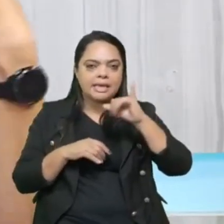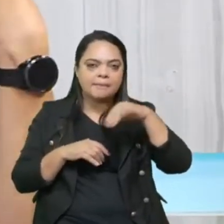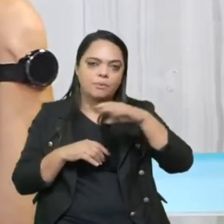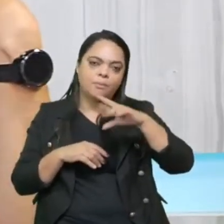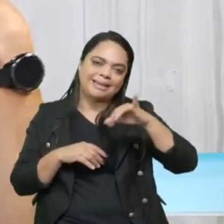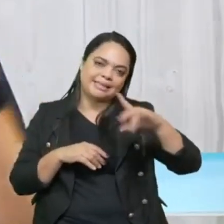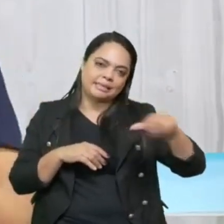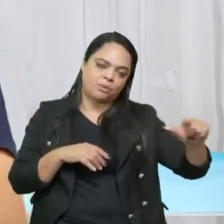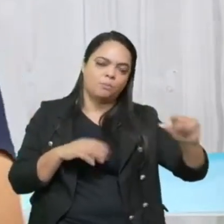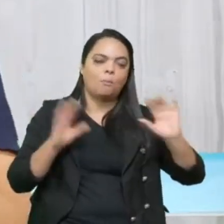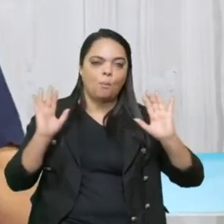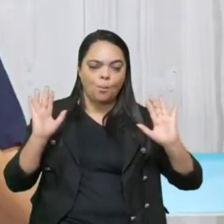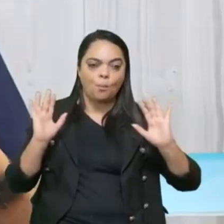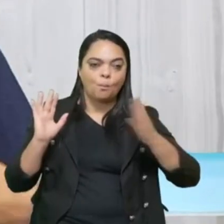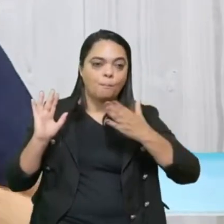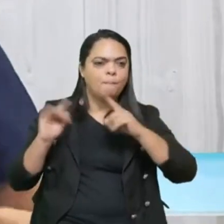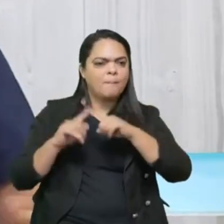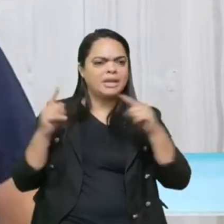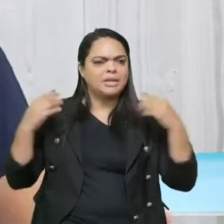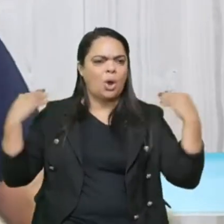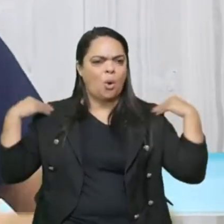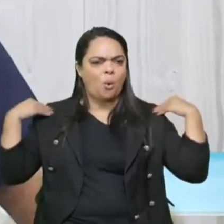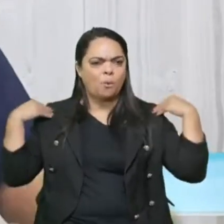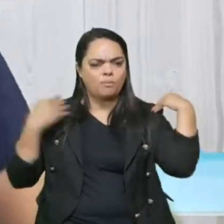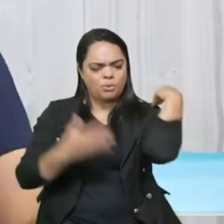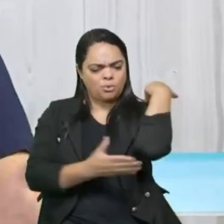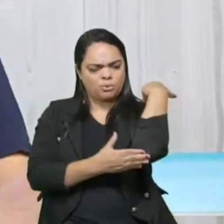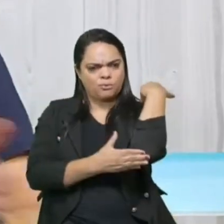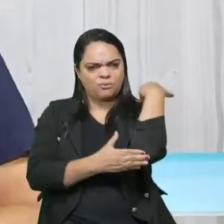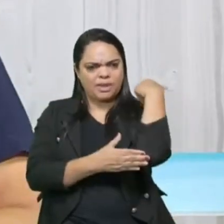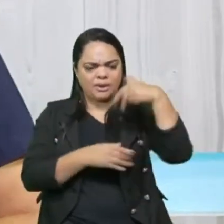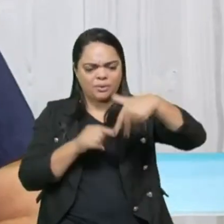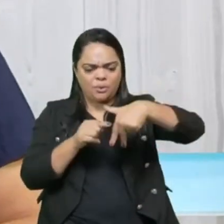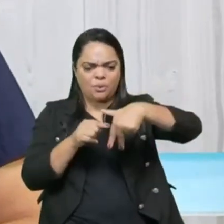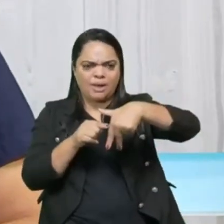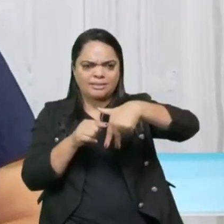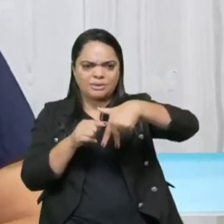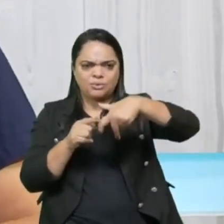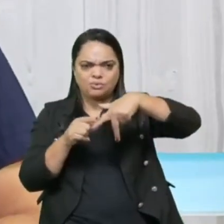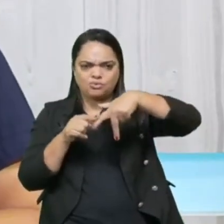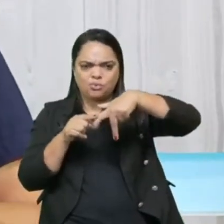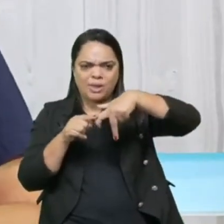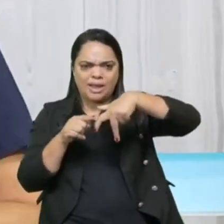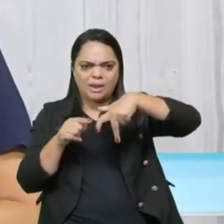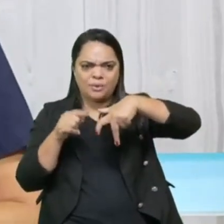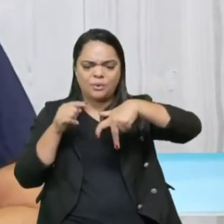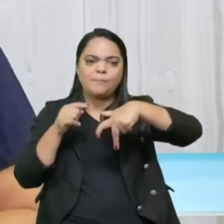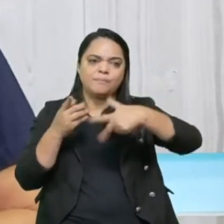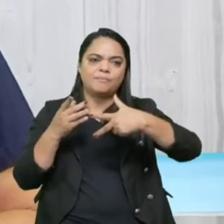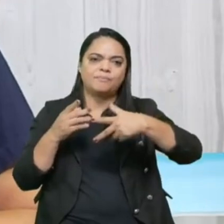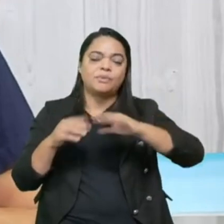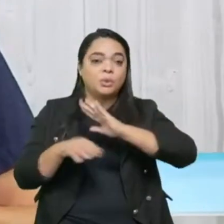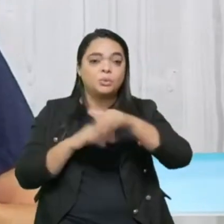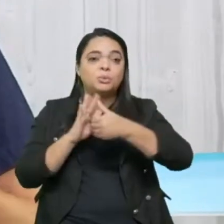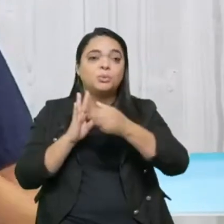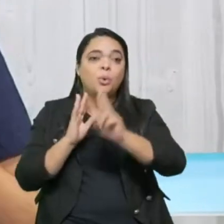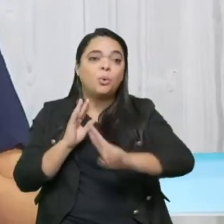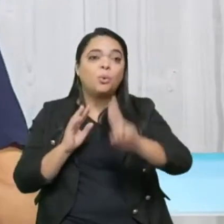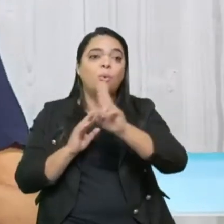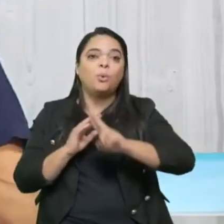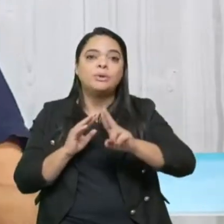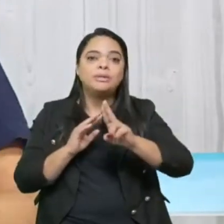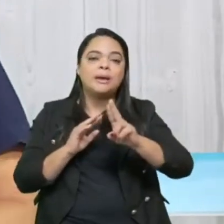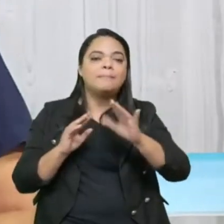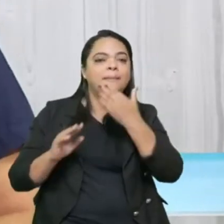região. Mas um ombro, um cotovelo, quadril, joelho, tornozelo, tudo mais, a gente faz técnicas também para